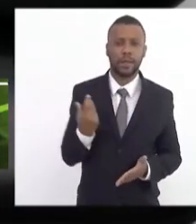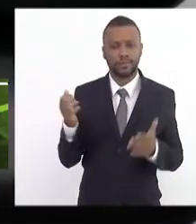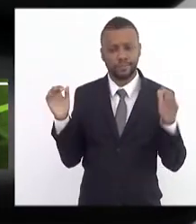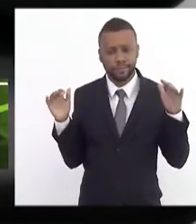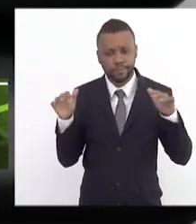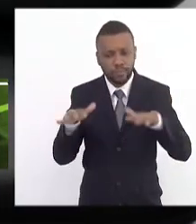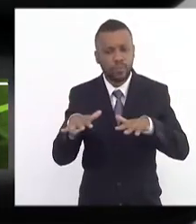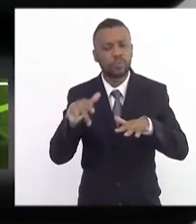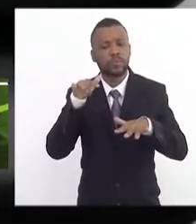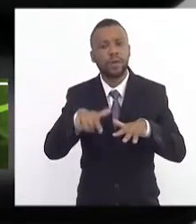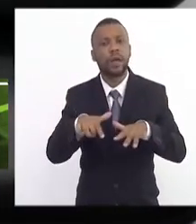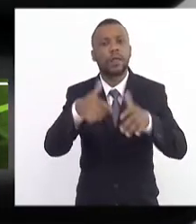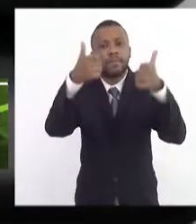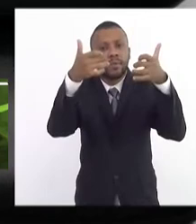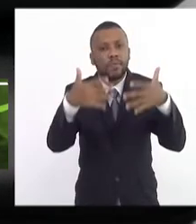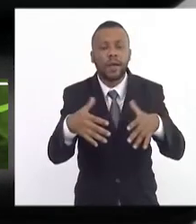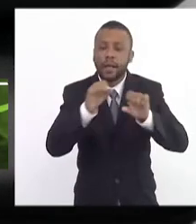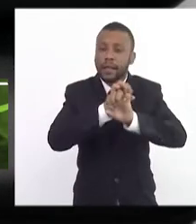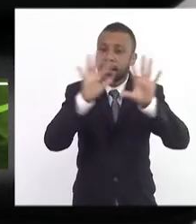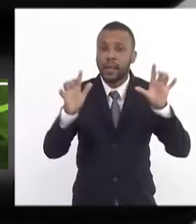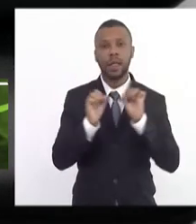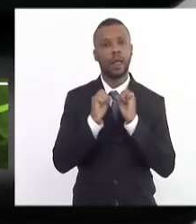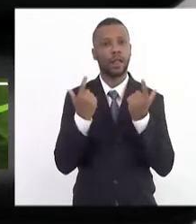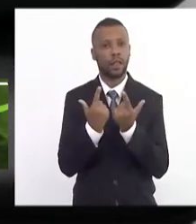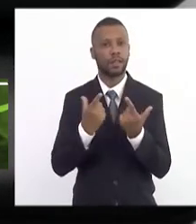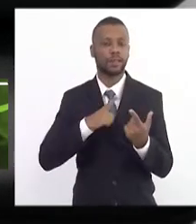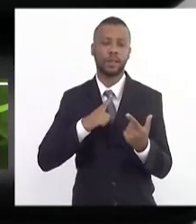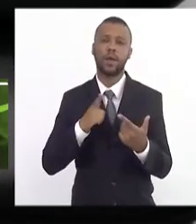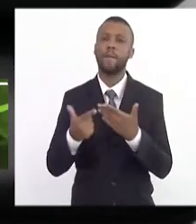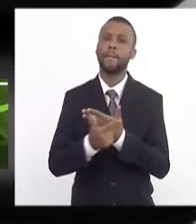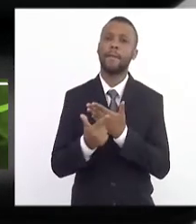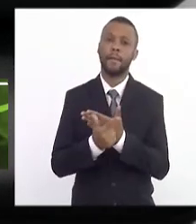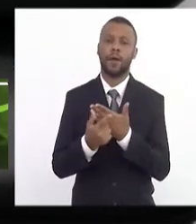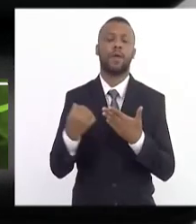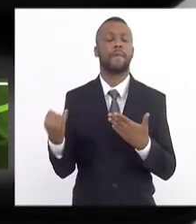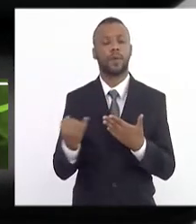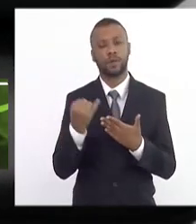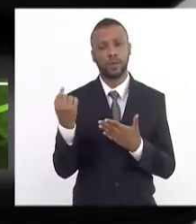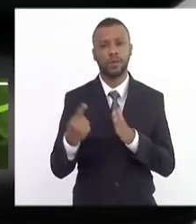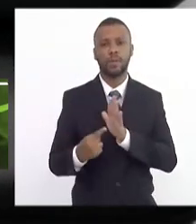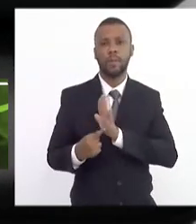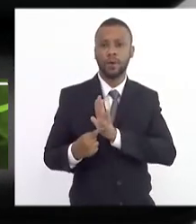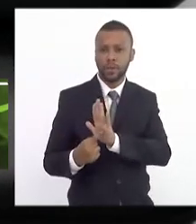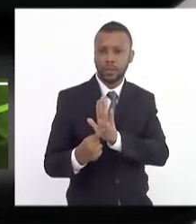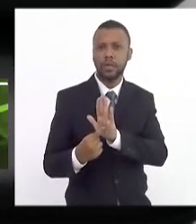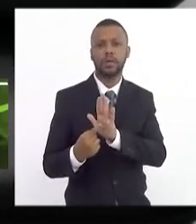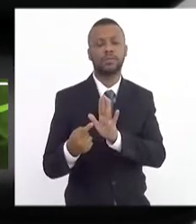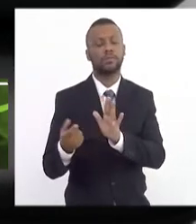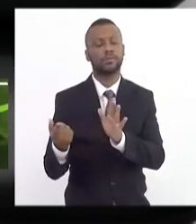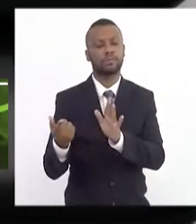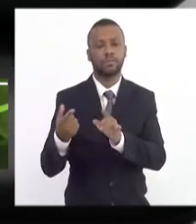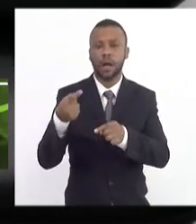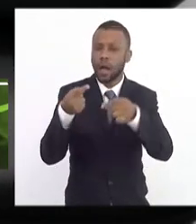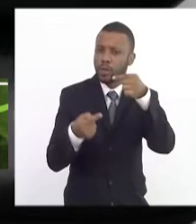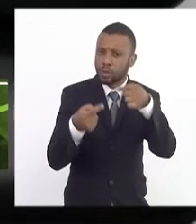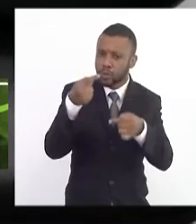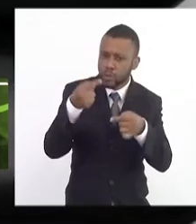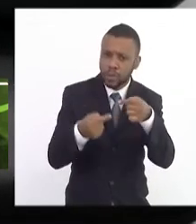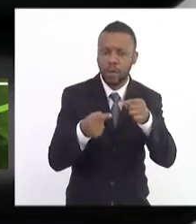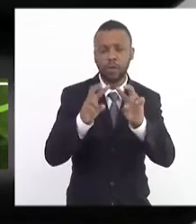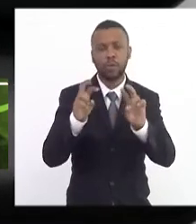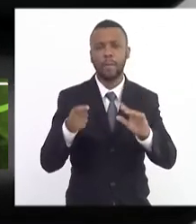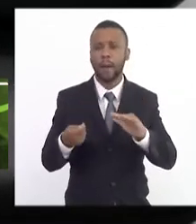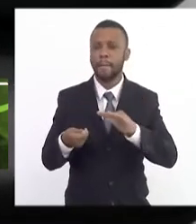todos os esclarecimentos a essa casa, que cumpre um papel muito importante, trazendo à baila aqui a discussão sobre a